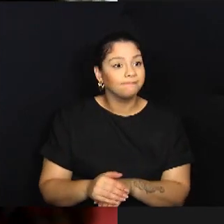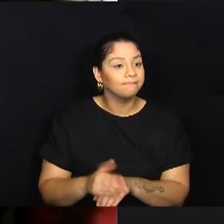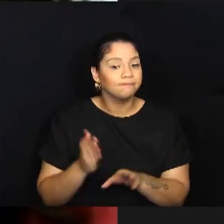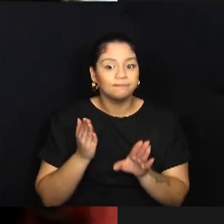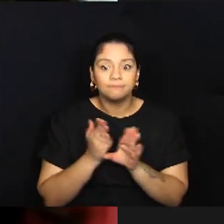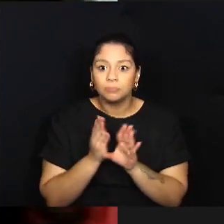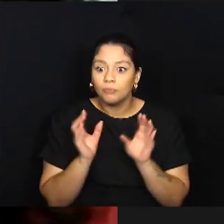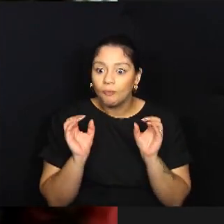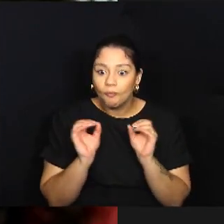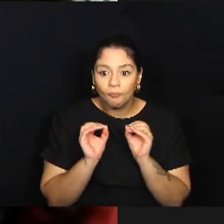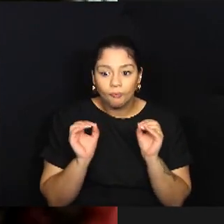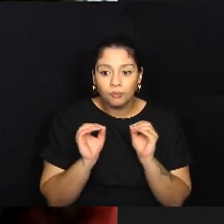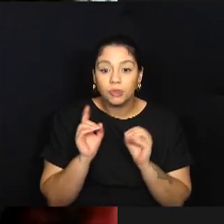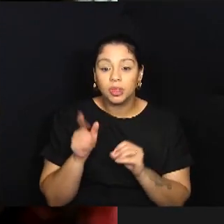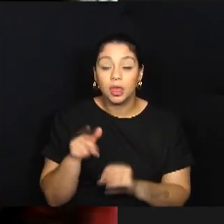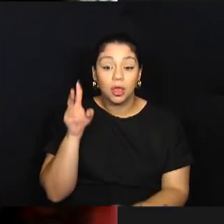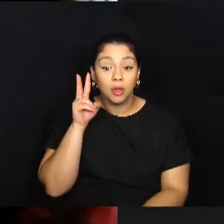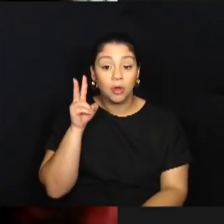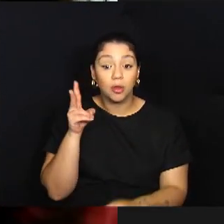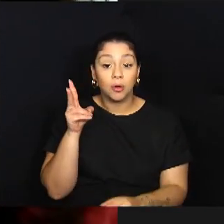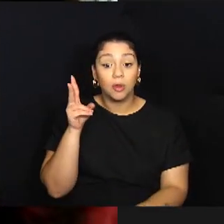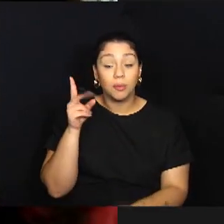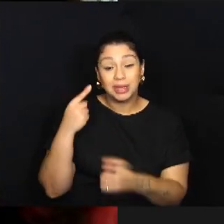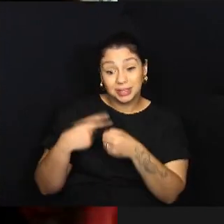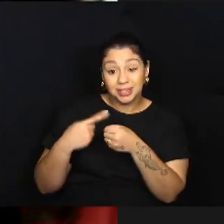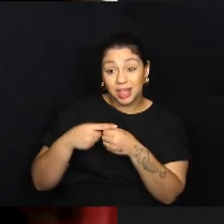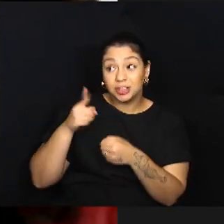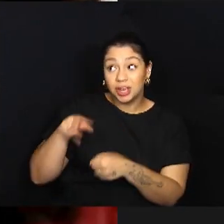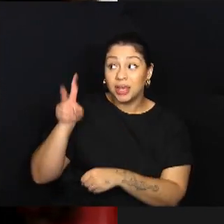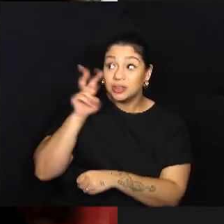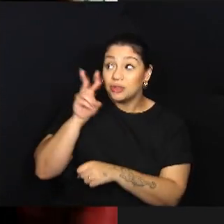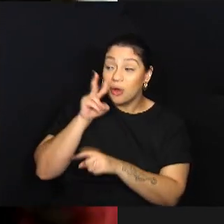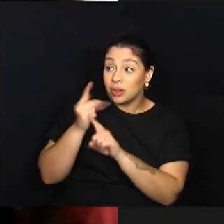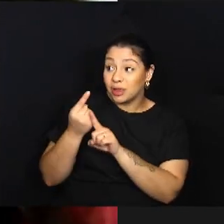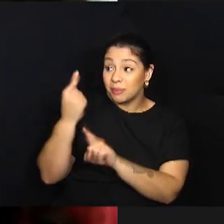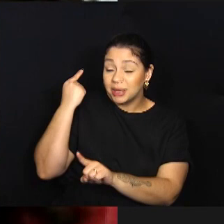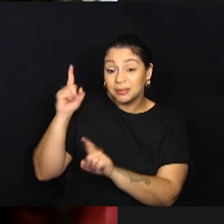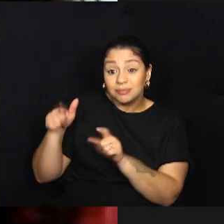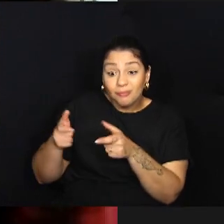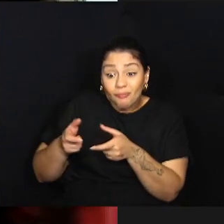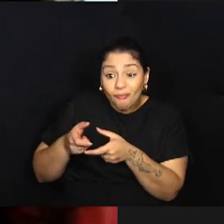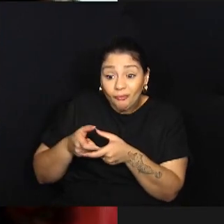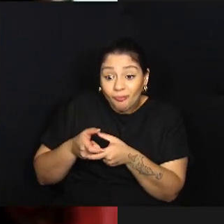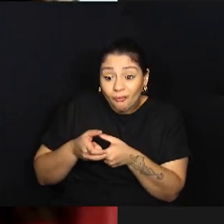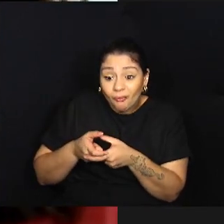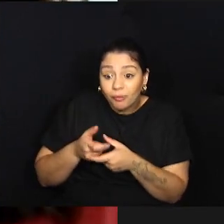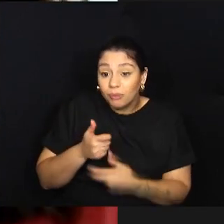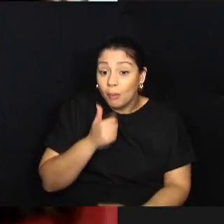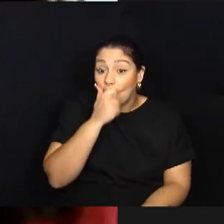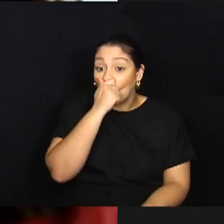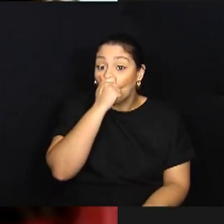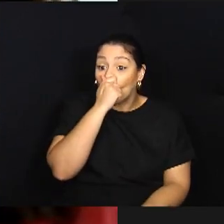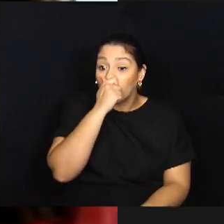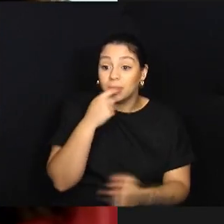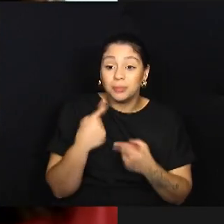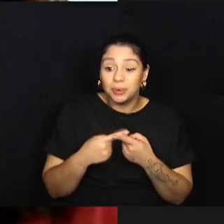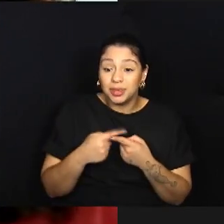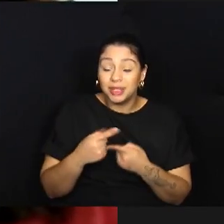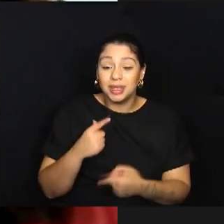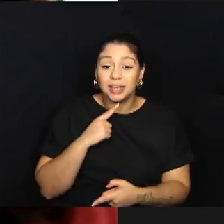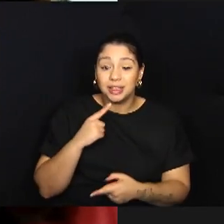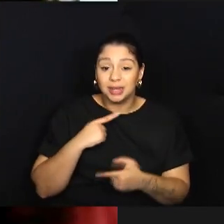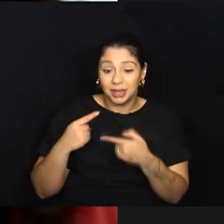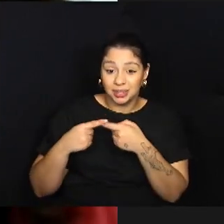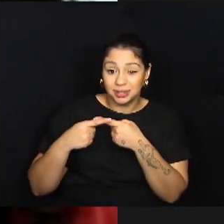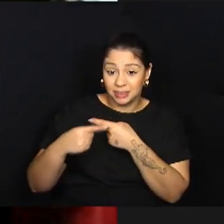Uma cidade que é histórica, mas pequena, mas que estava totalmente lotada porque tem uma mineradora. Durante a semana,